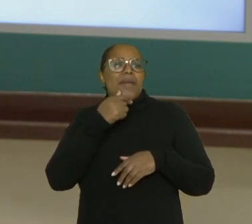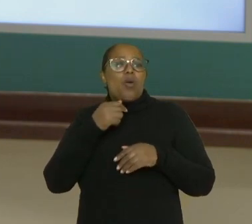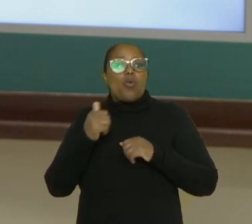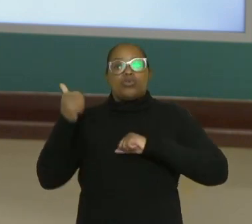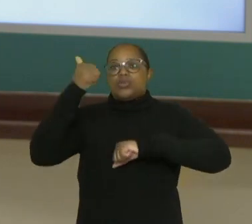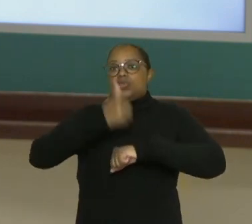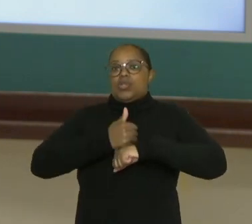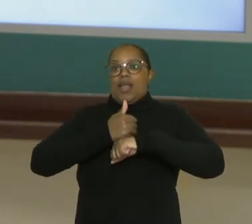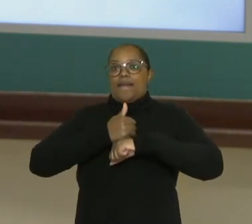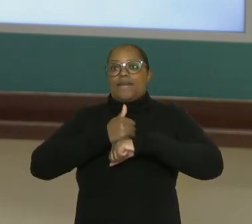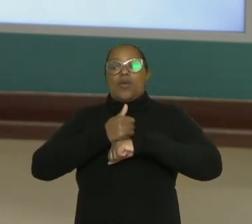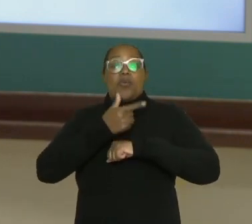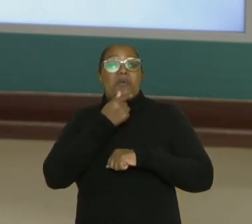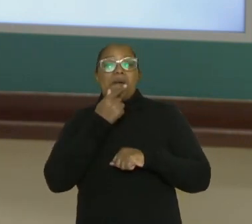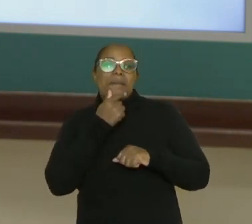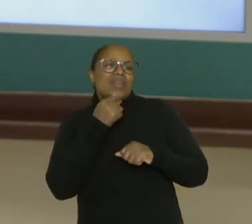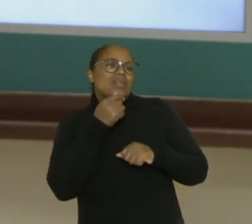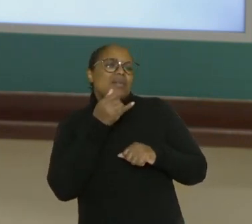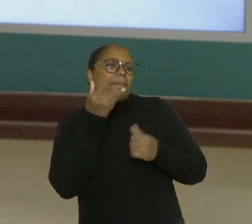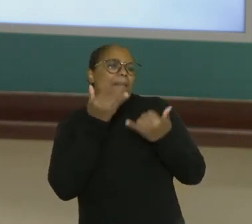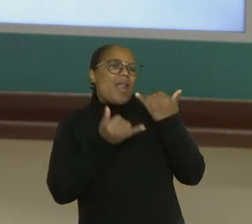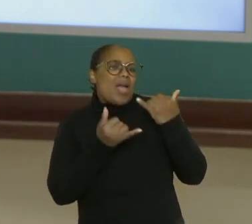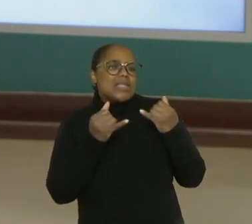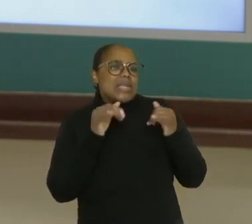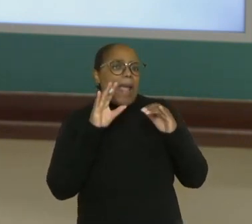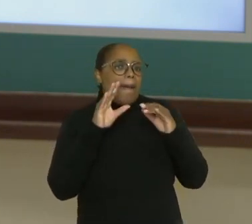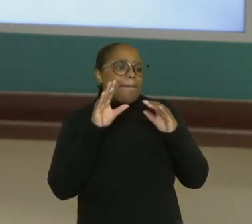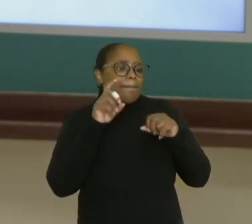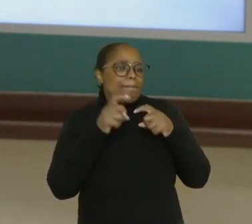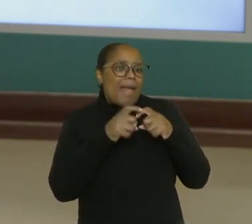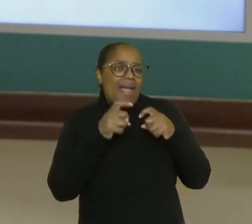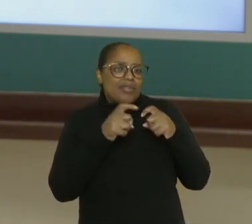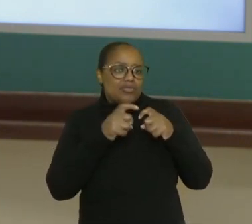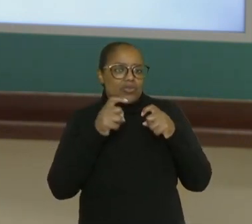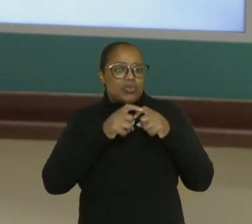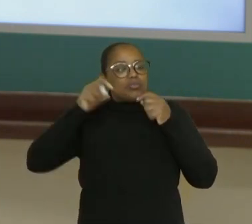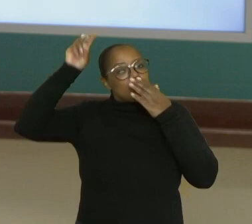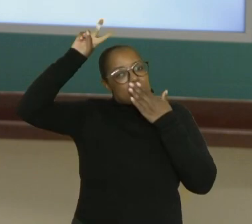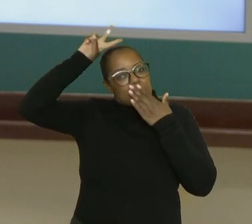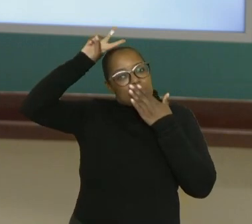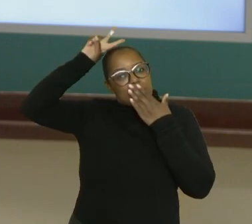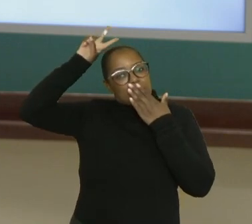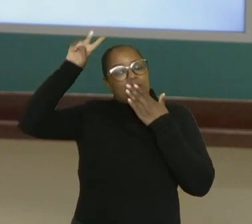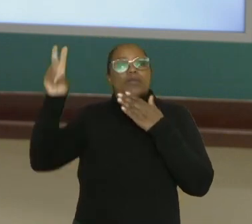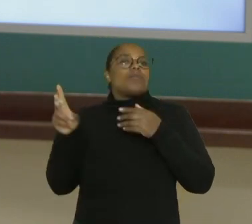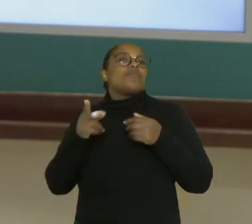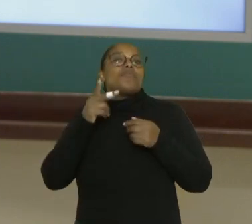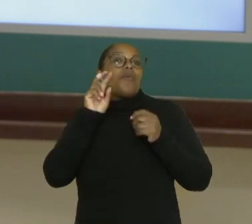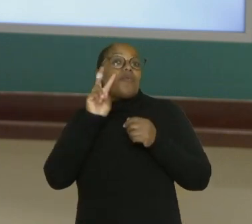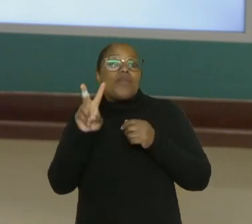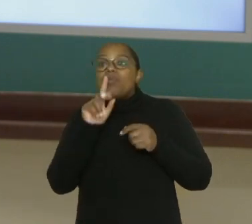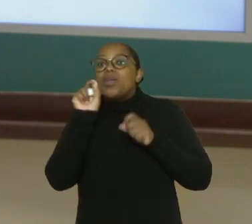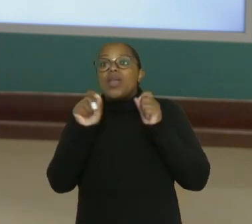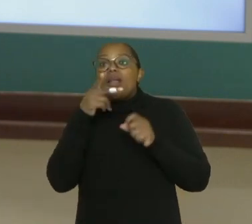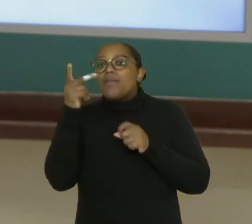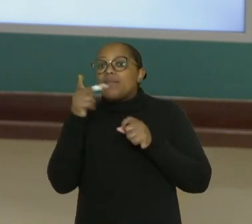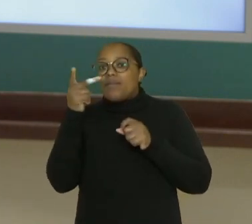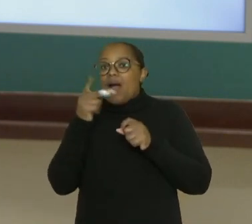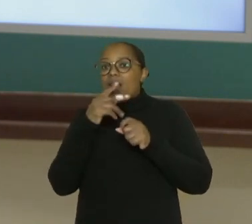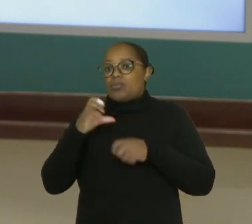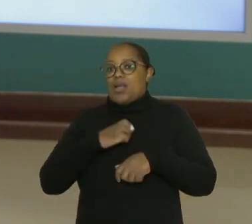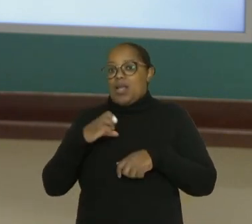um curandeiro ou ainda de um líder religioso indígena. Vamos ver o que ele fala sobre a religiosidade, sobre a ética